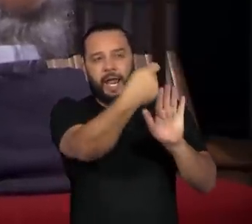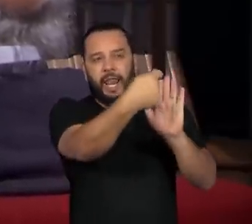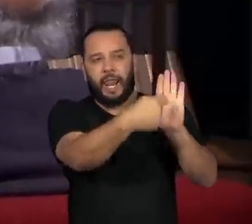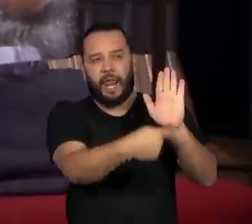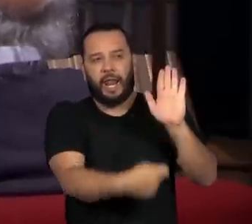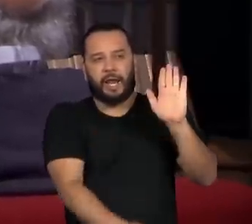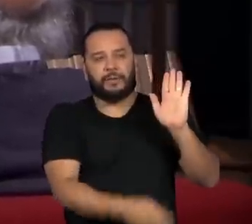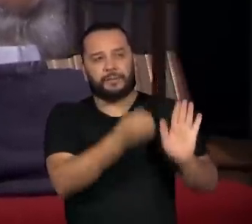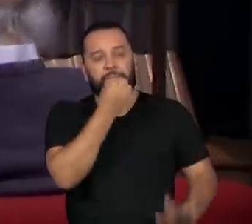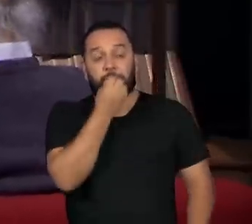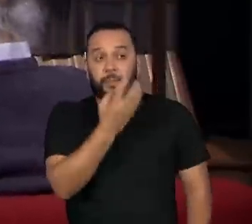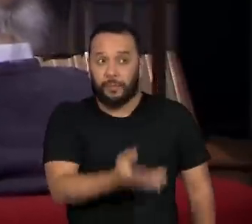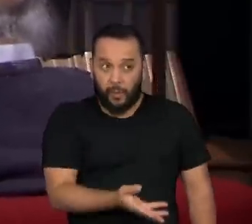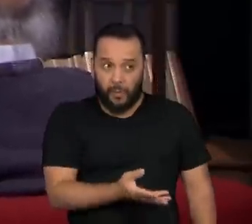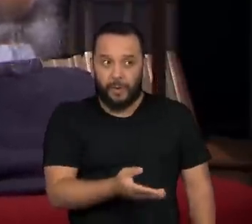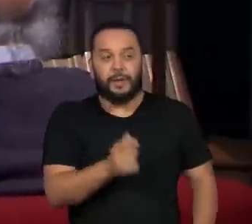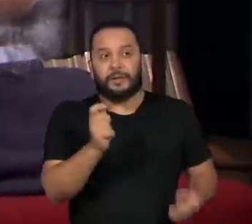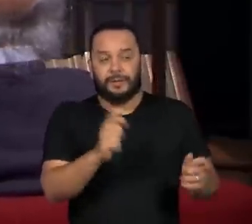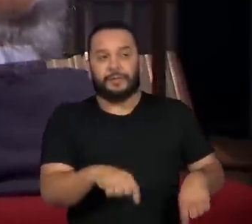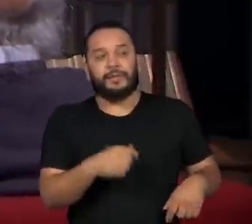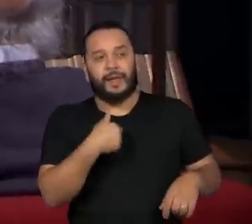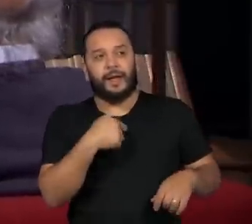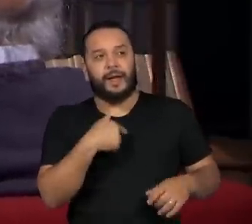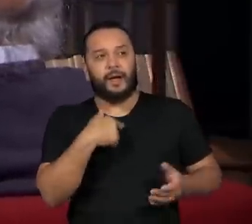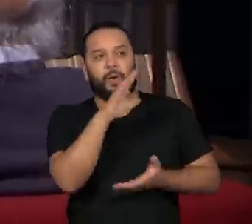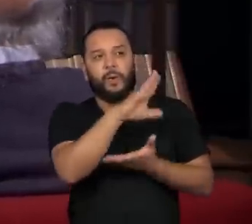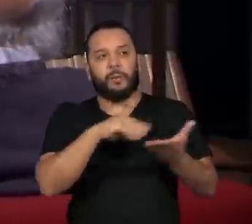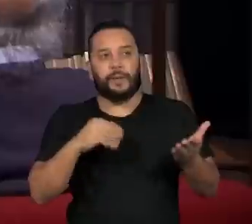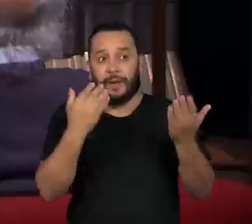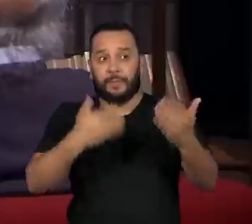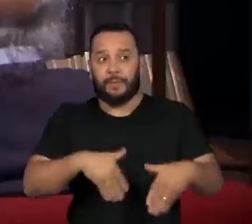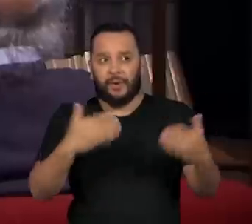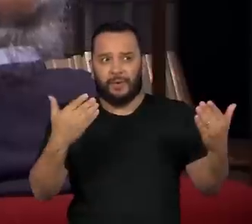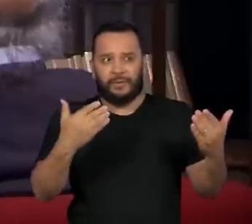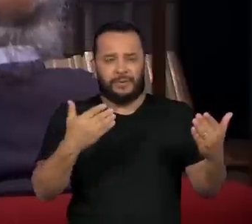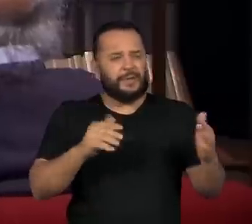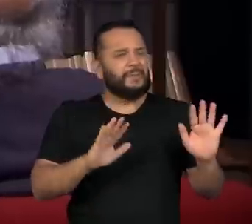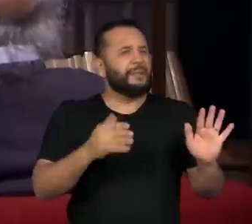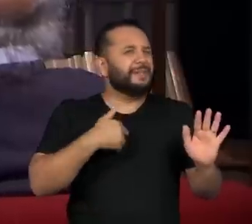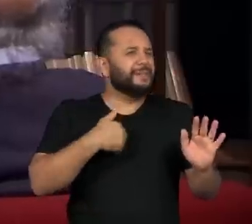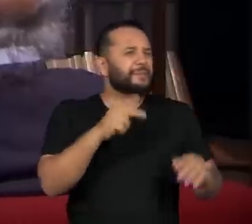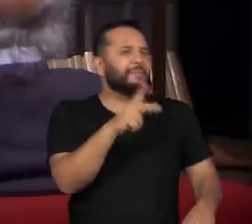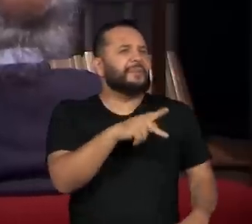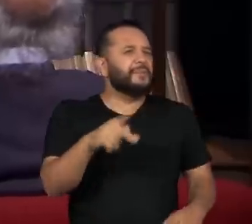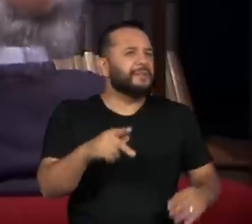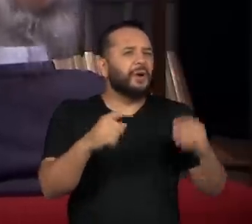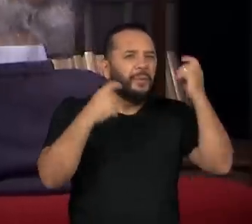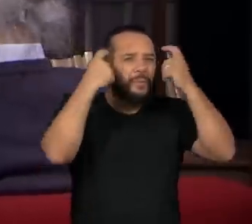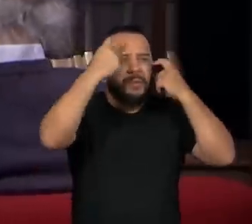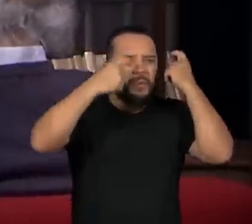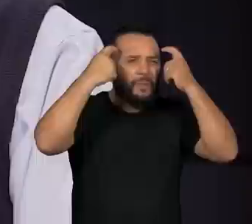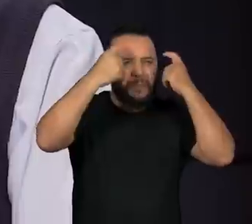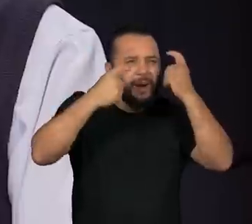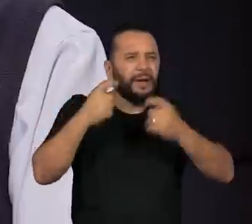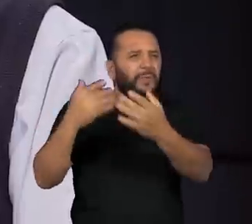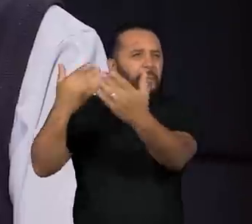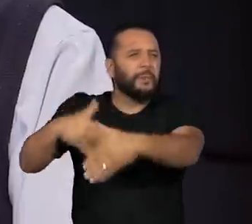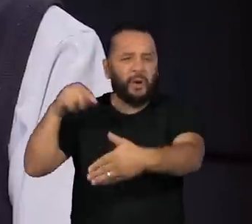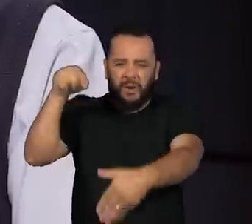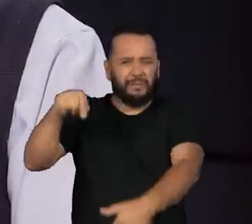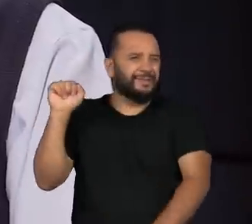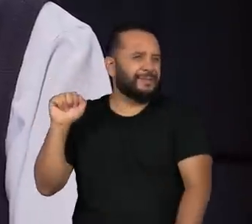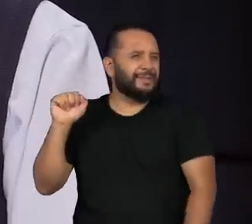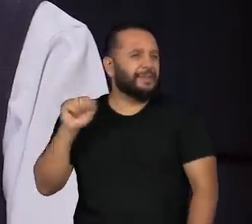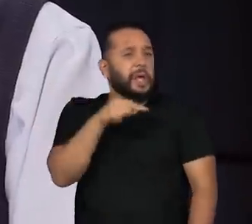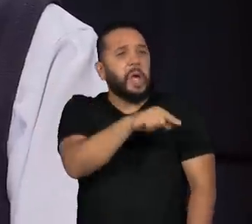boas que podem servir para colar na prova esses professores não deviam estar preocupados com as provas que eles estão dando para os alunos Esse é